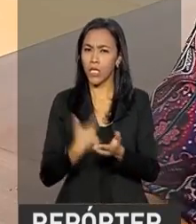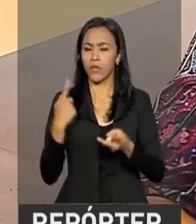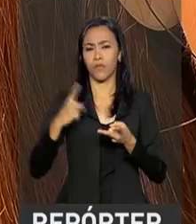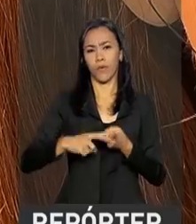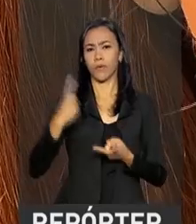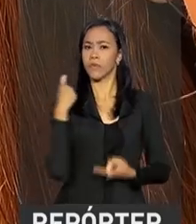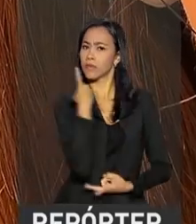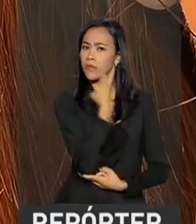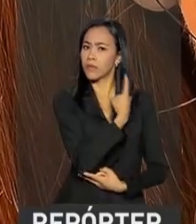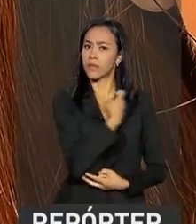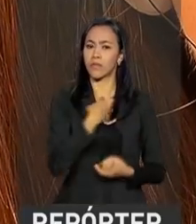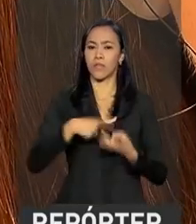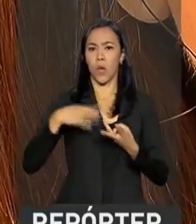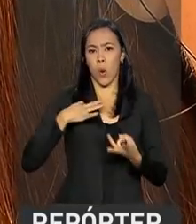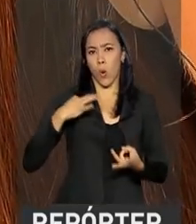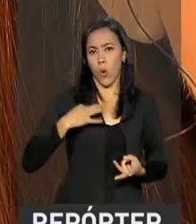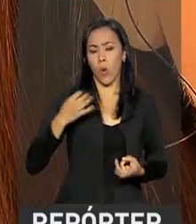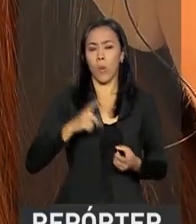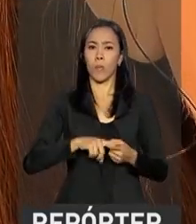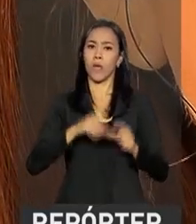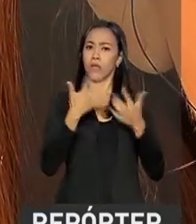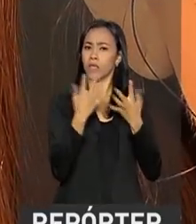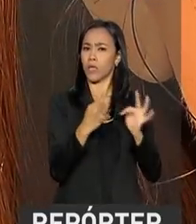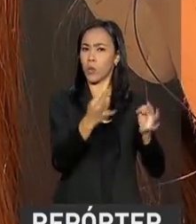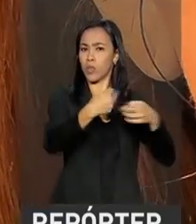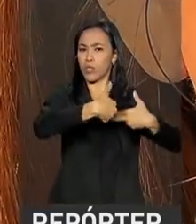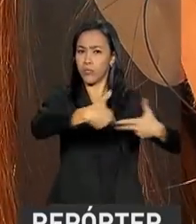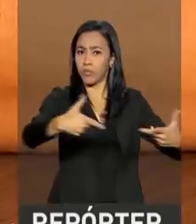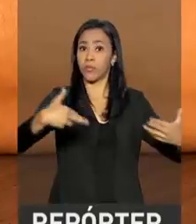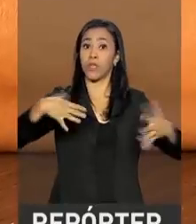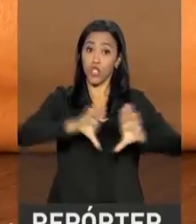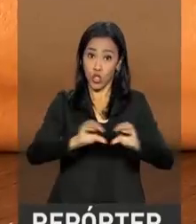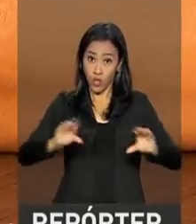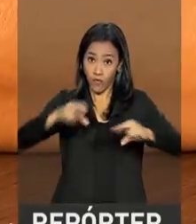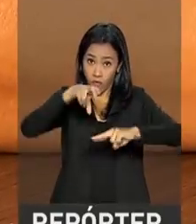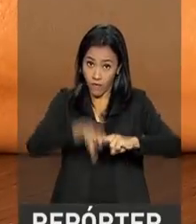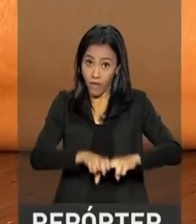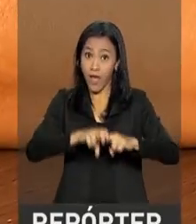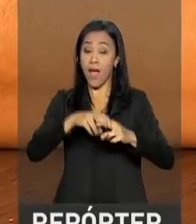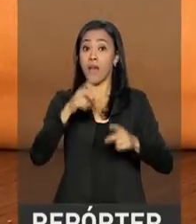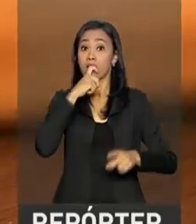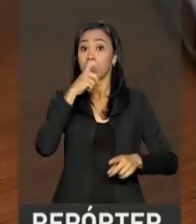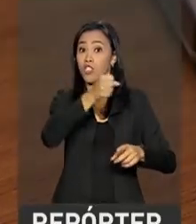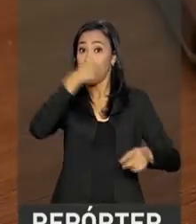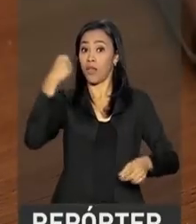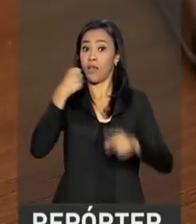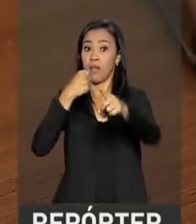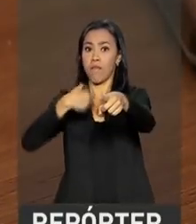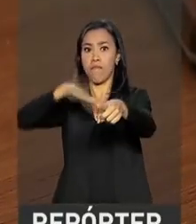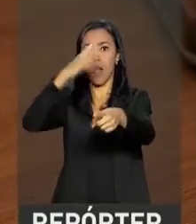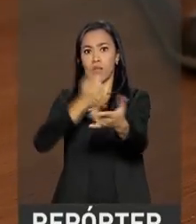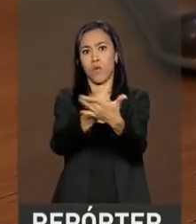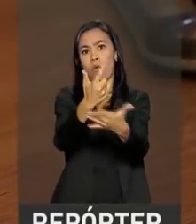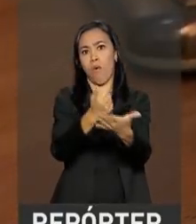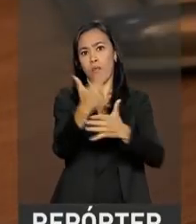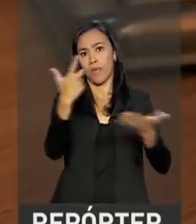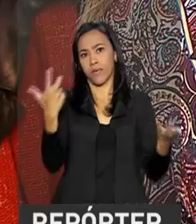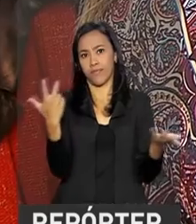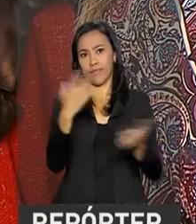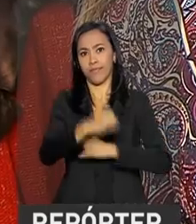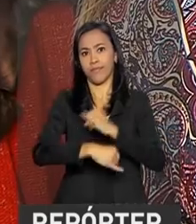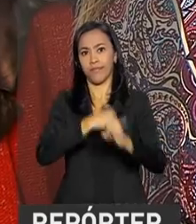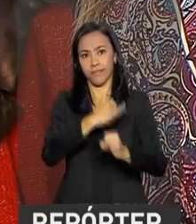roupa eletroeletrônicos e até sofá geladeira lucro costuma comprar mais na internet do que em lojas físicas